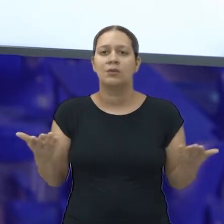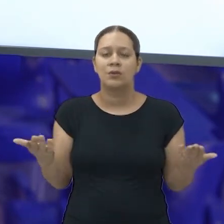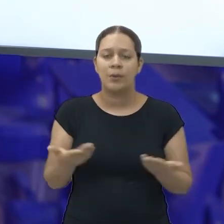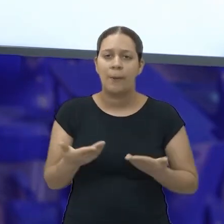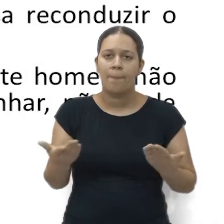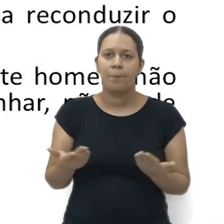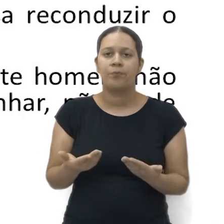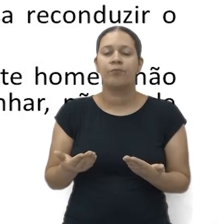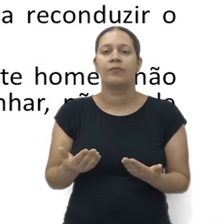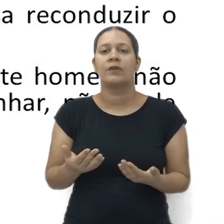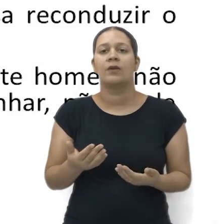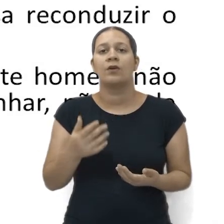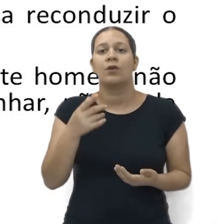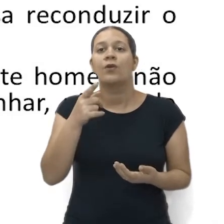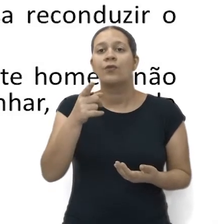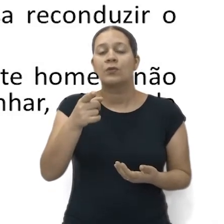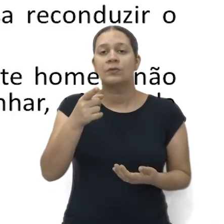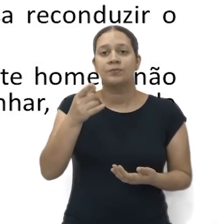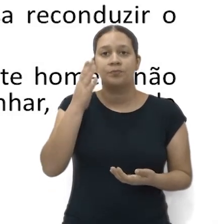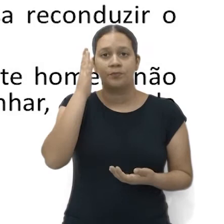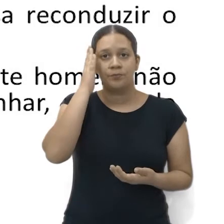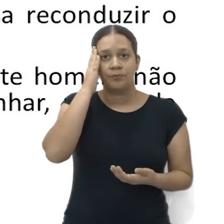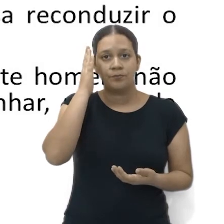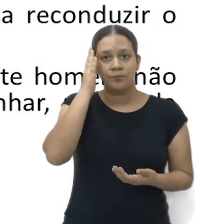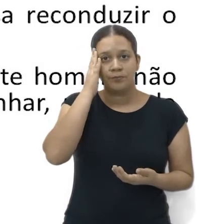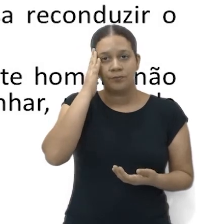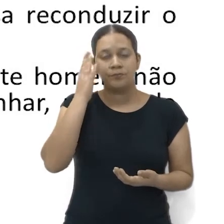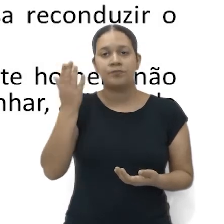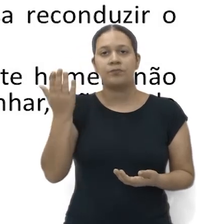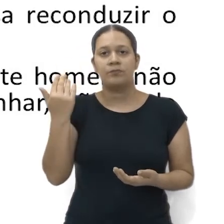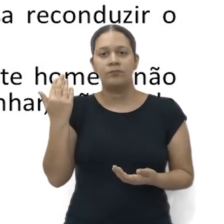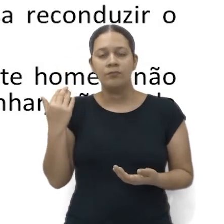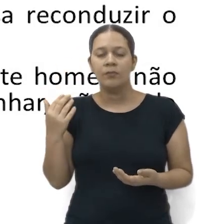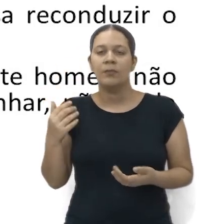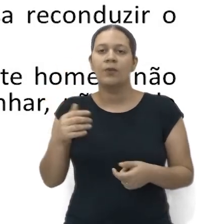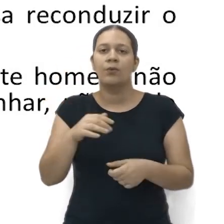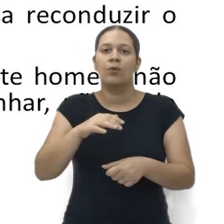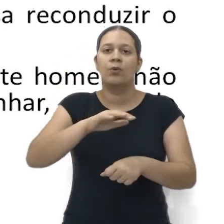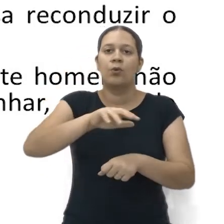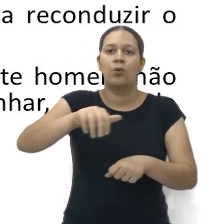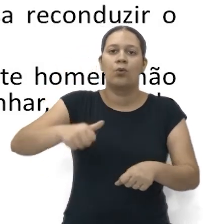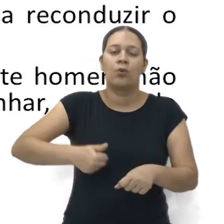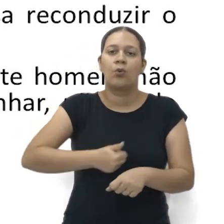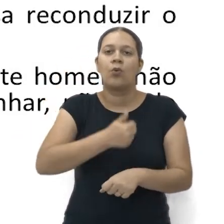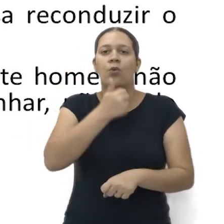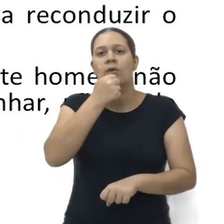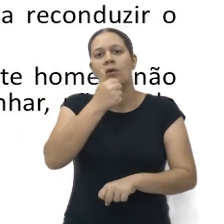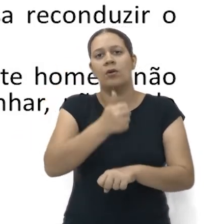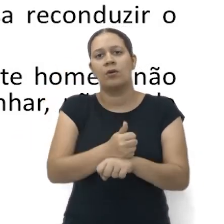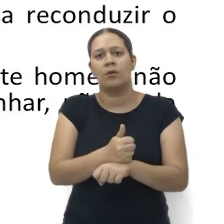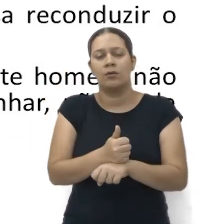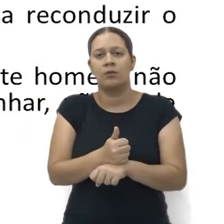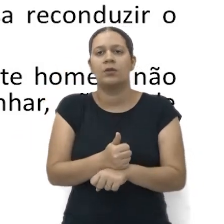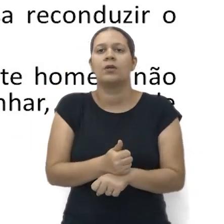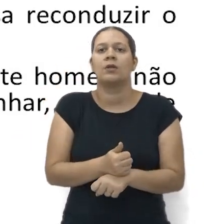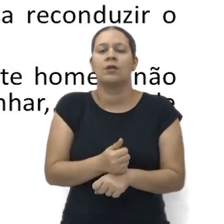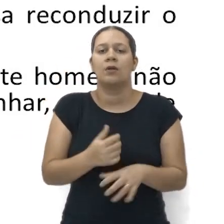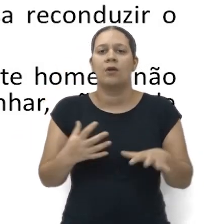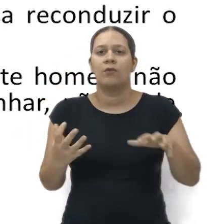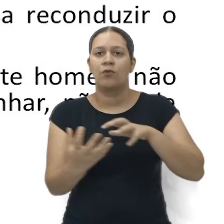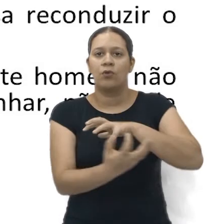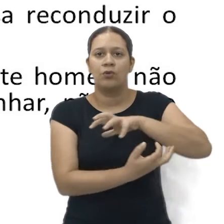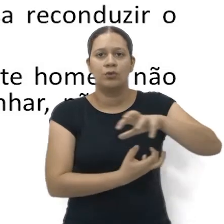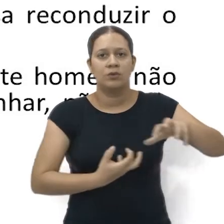estabilidade, né? Para vocês terem ideia, a proclamação da República foi um golpe. Em 1930, Revolução